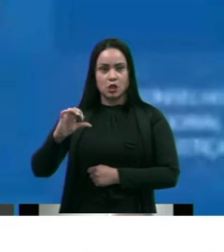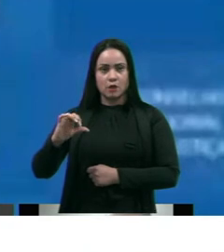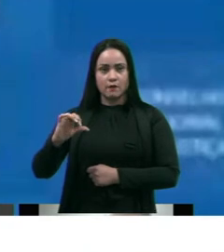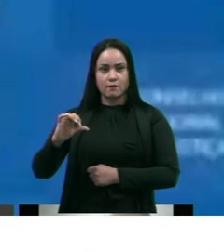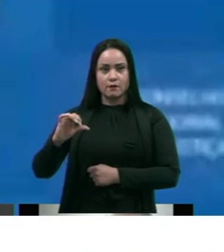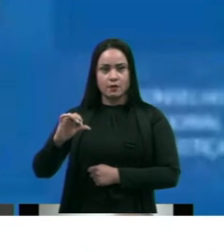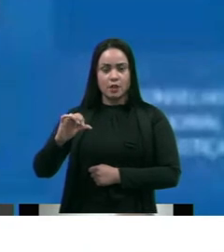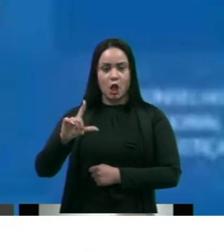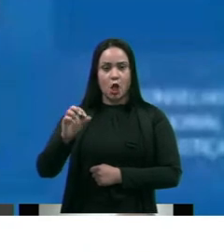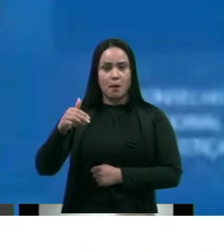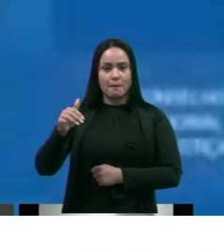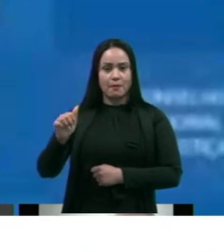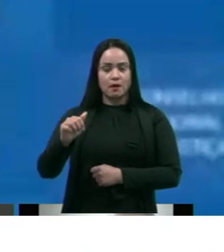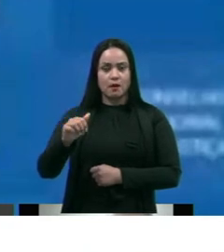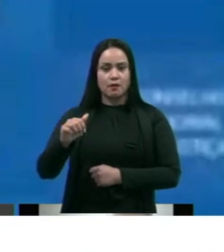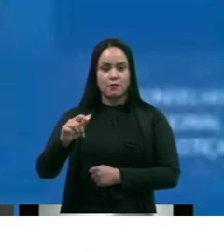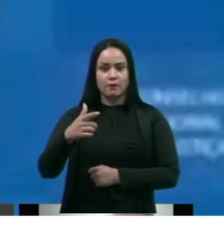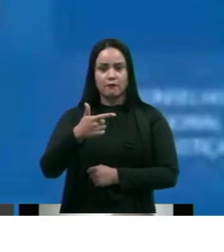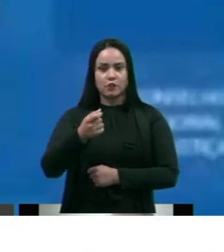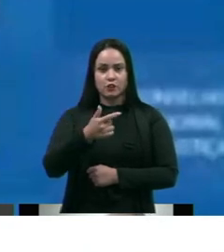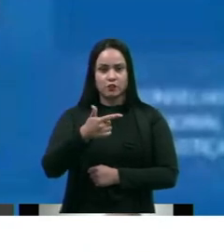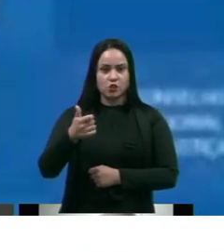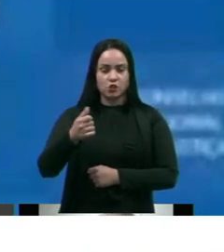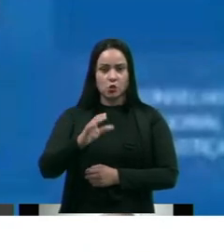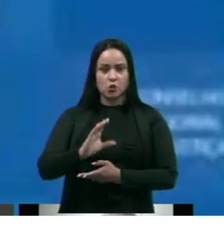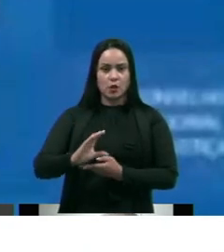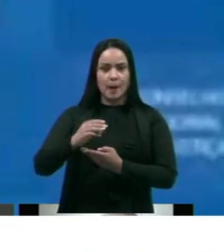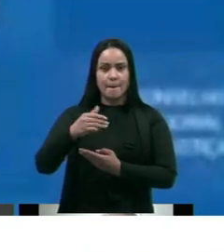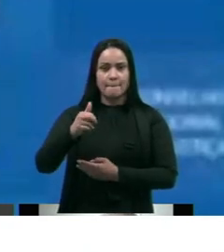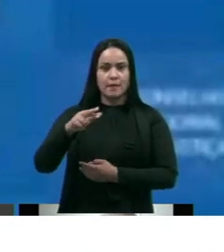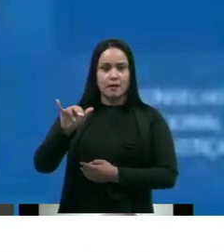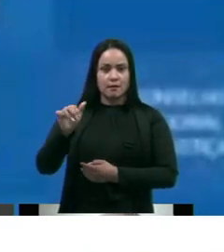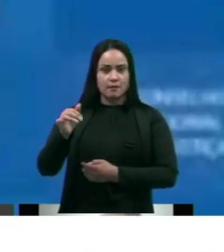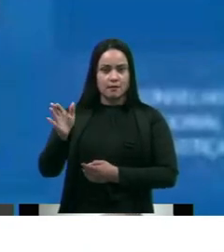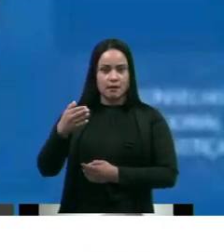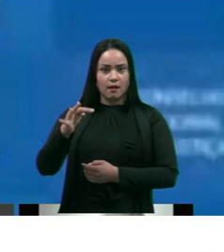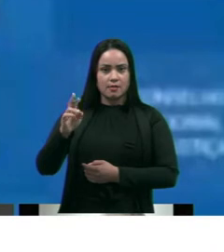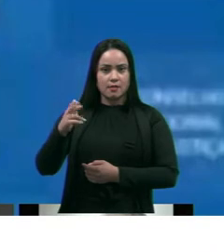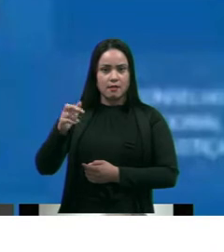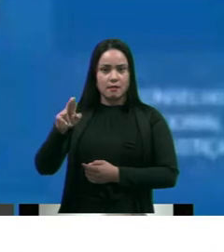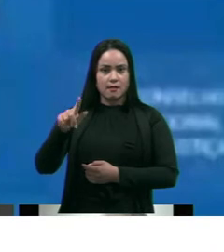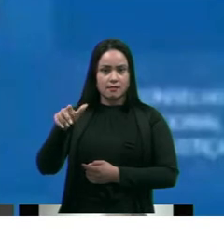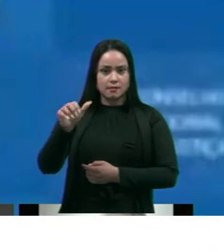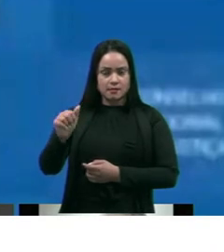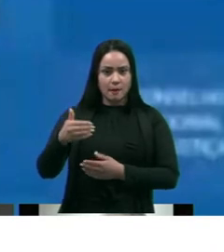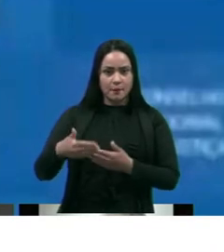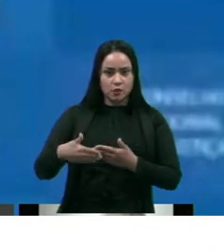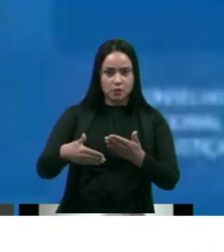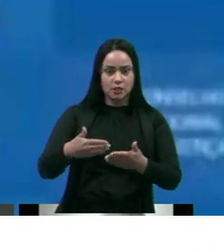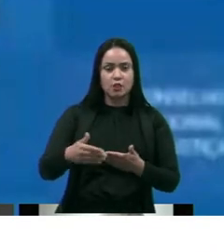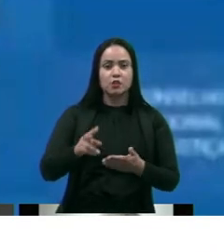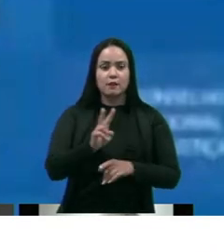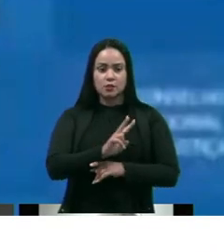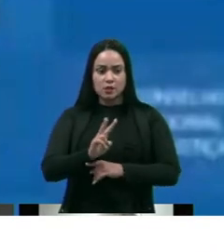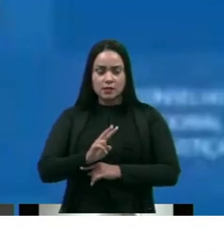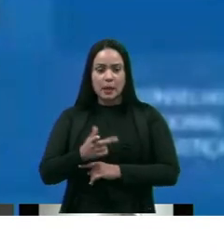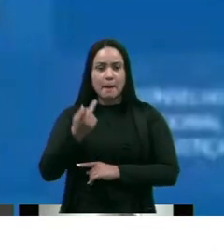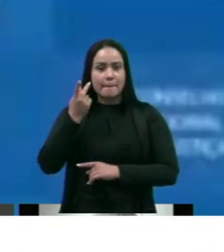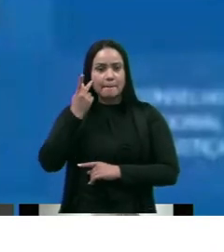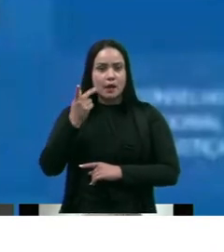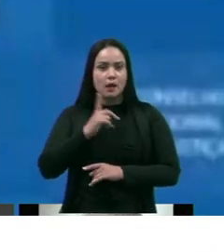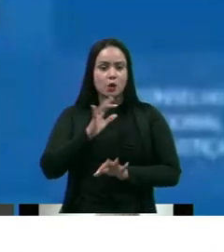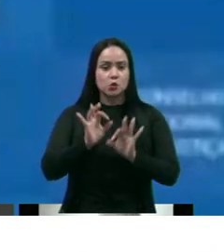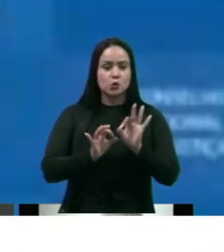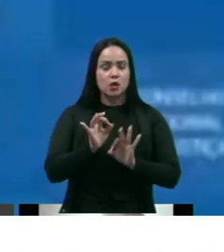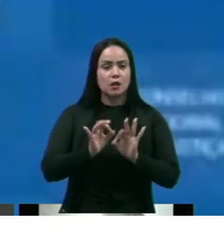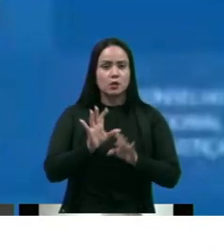35.1979. Em 24 de junho de 2021, a então conselheira Maria Tereza Willi Gomes julgou procedente o pedido revisional para rescindir o